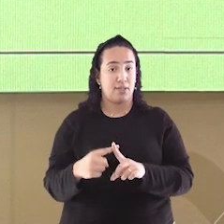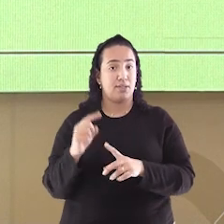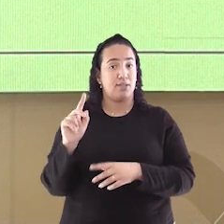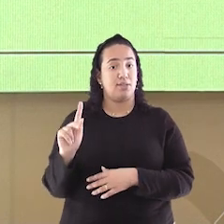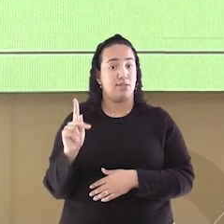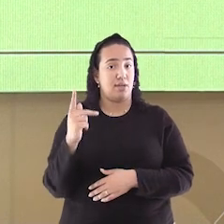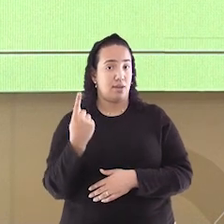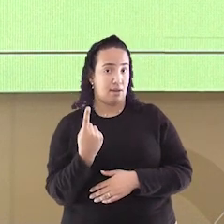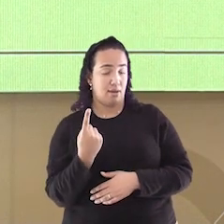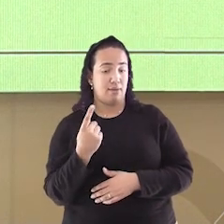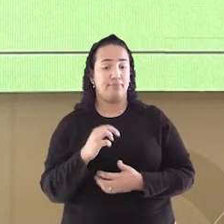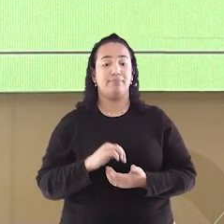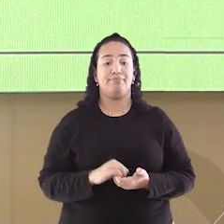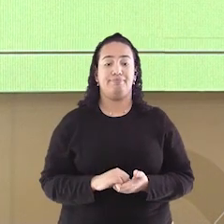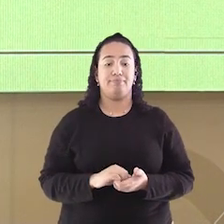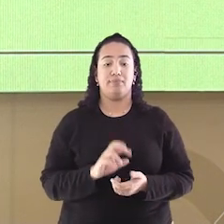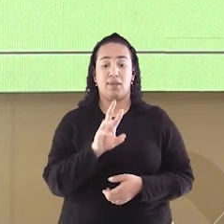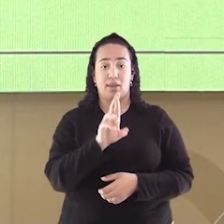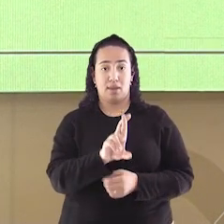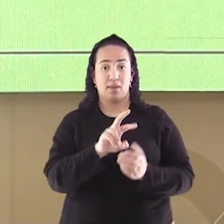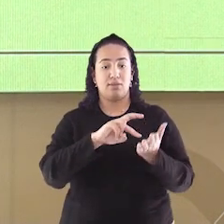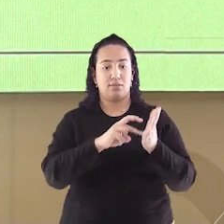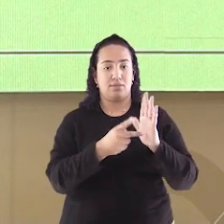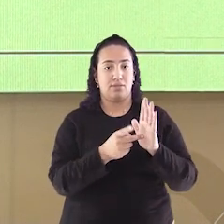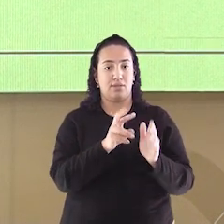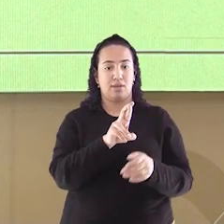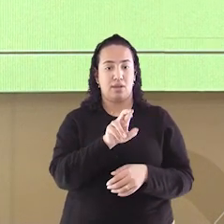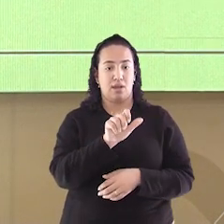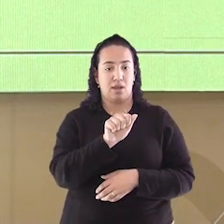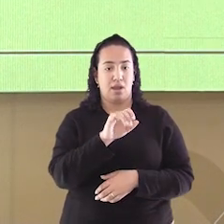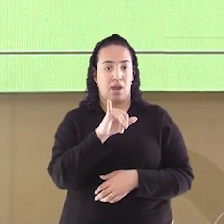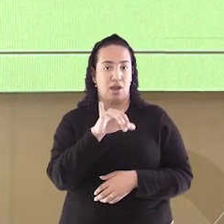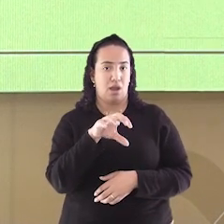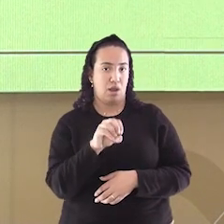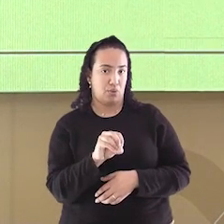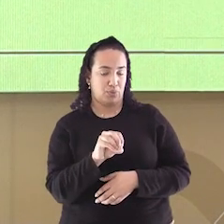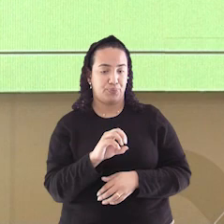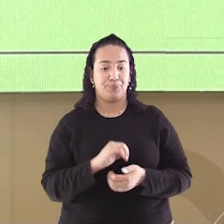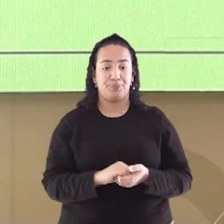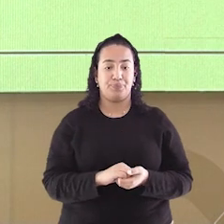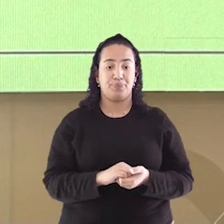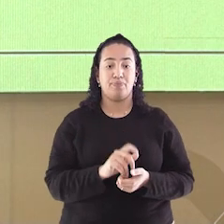H, que é a altura, e o R é o raio. O prisma de base